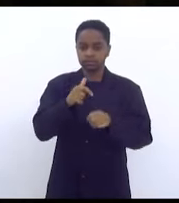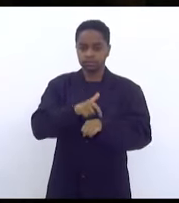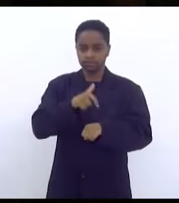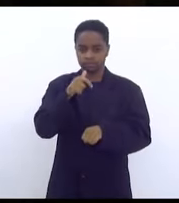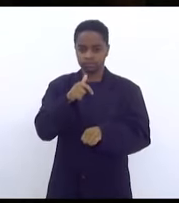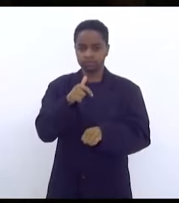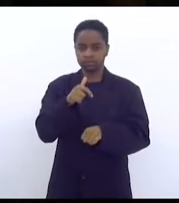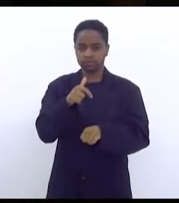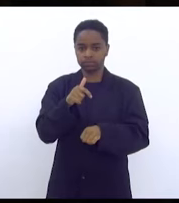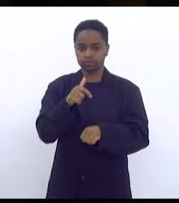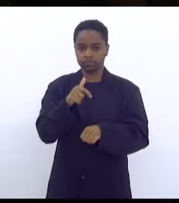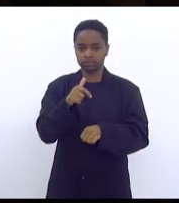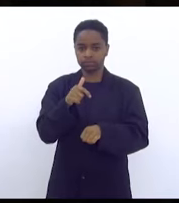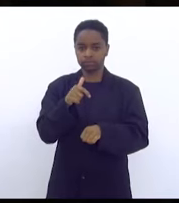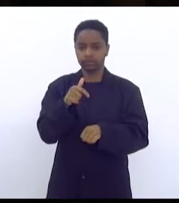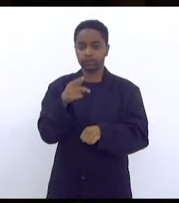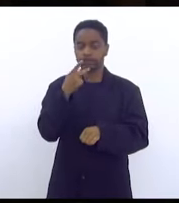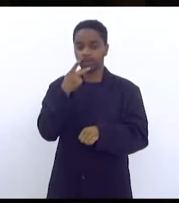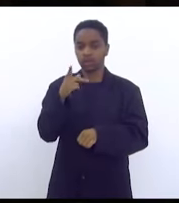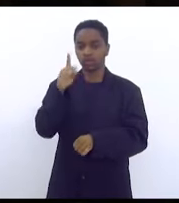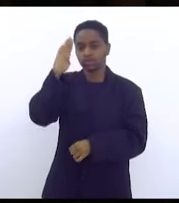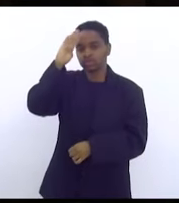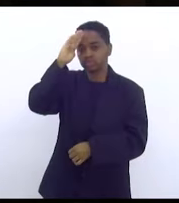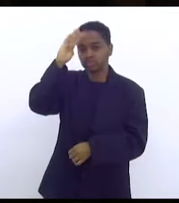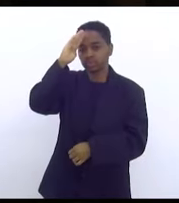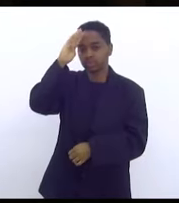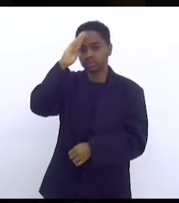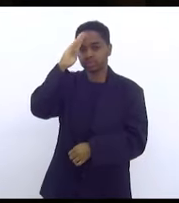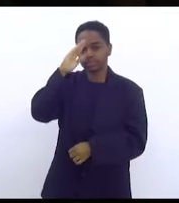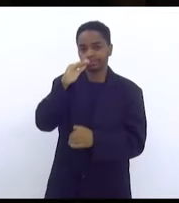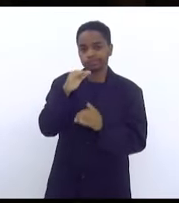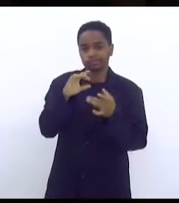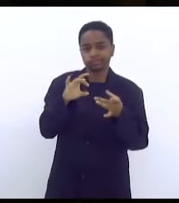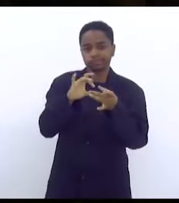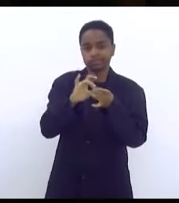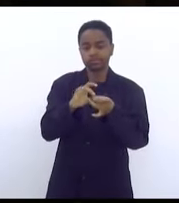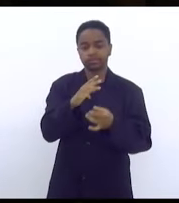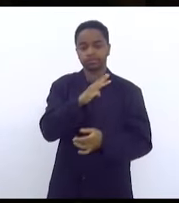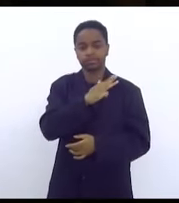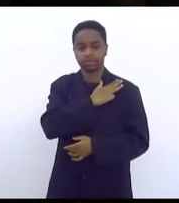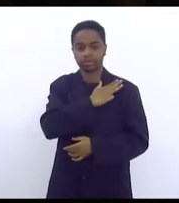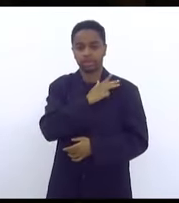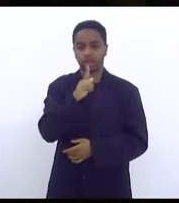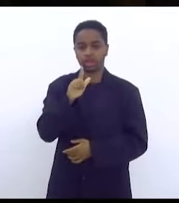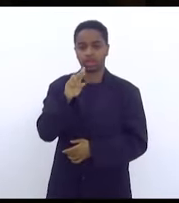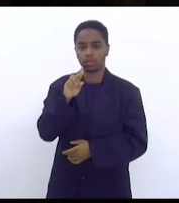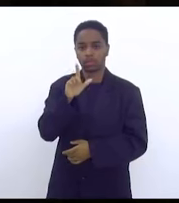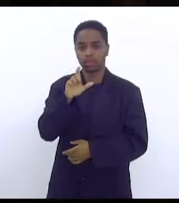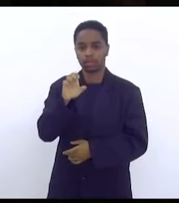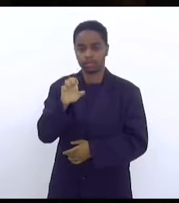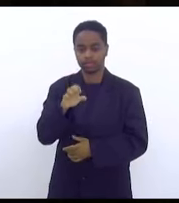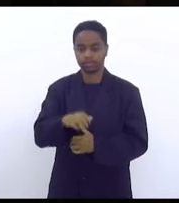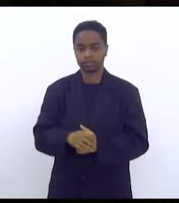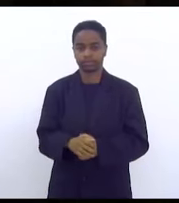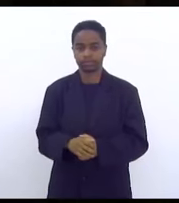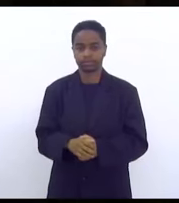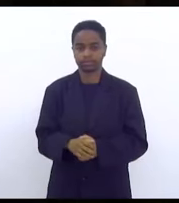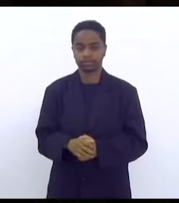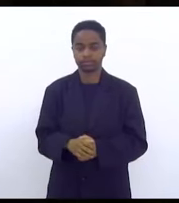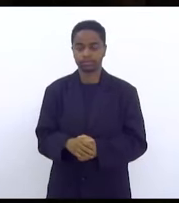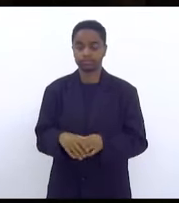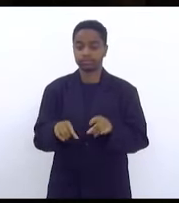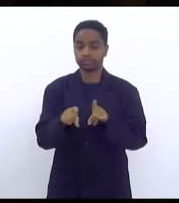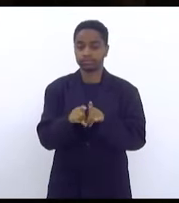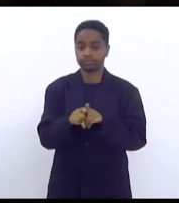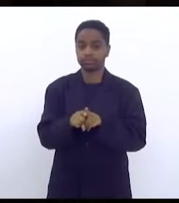vezes soldadinho do presidente Lula, e esse